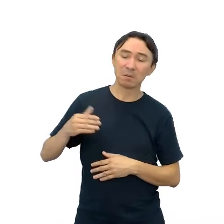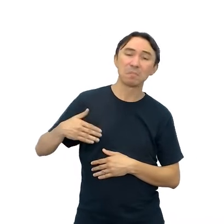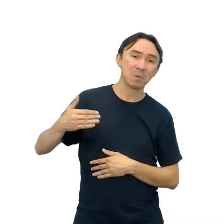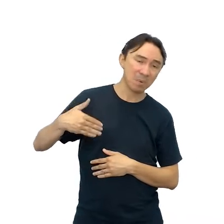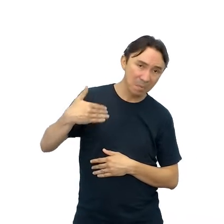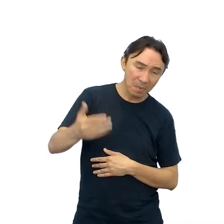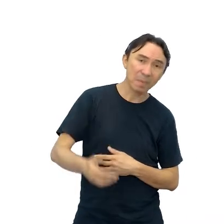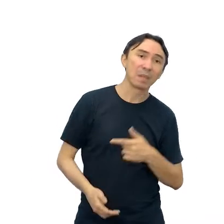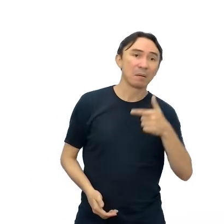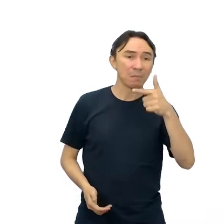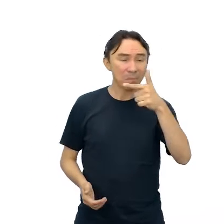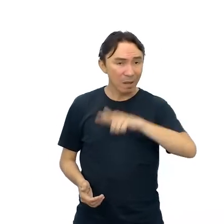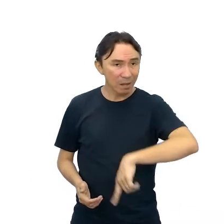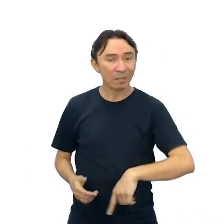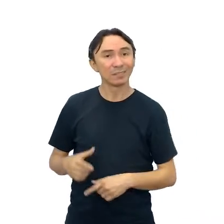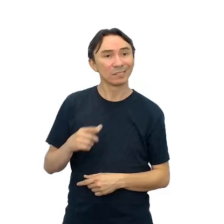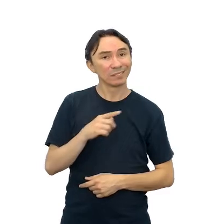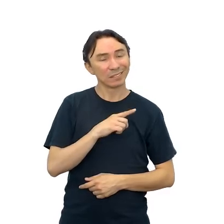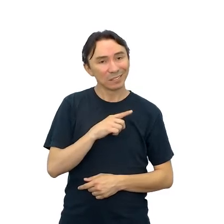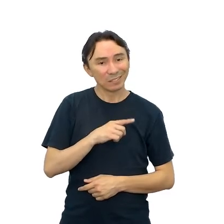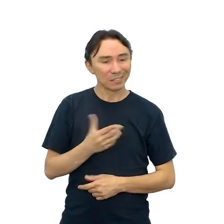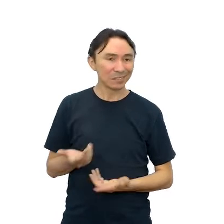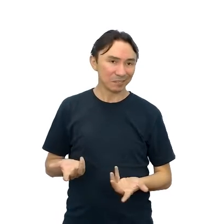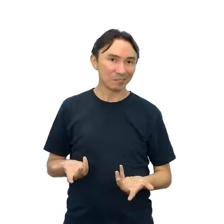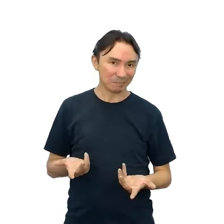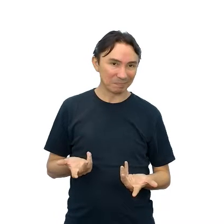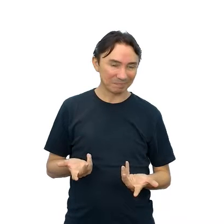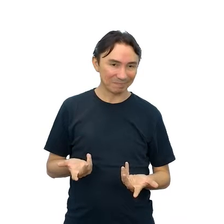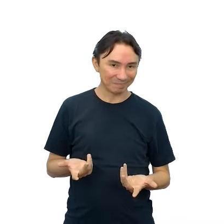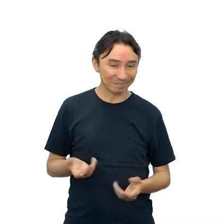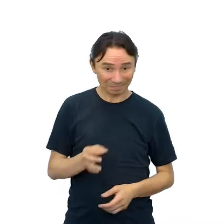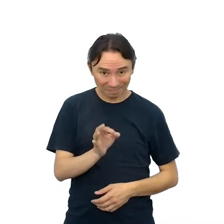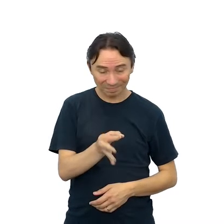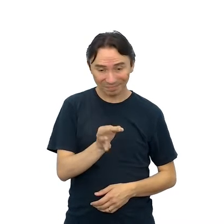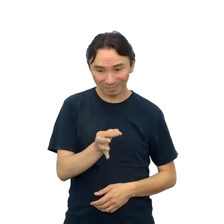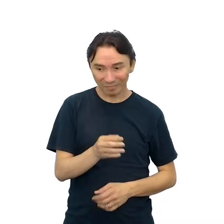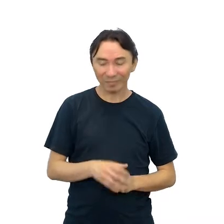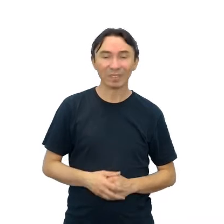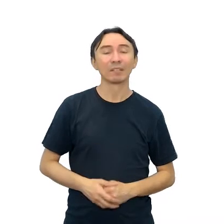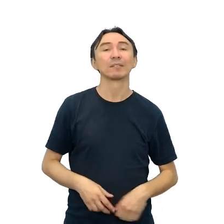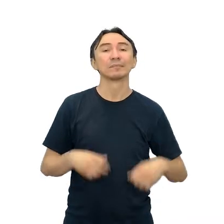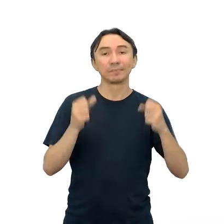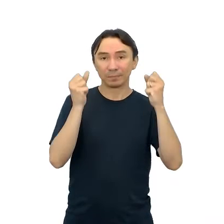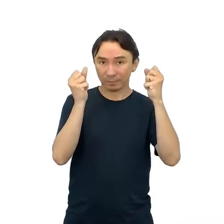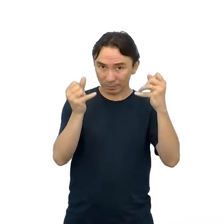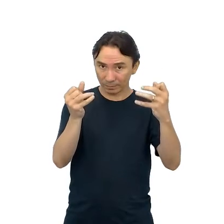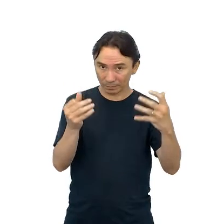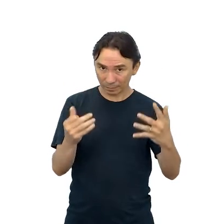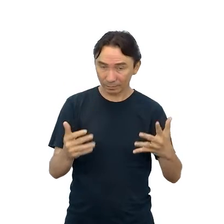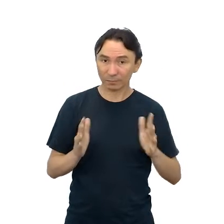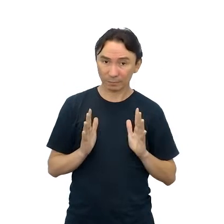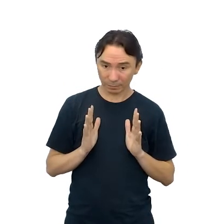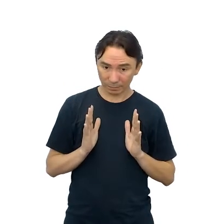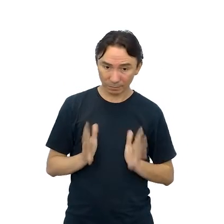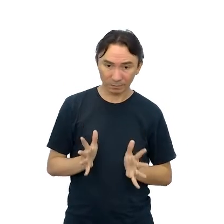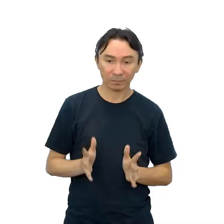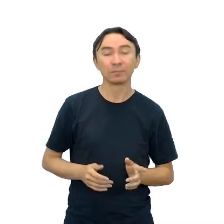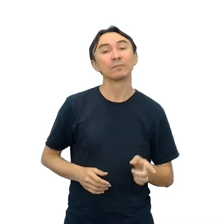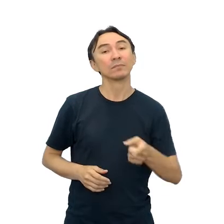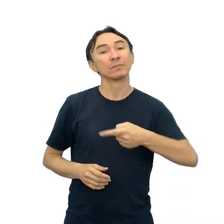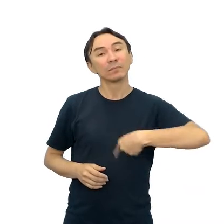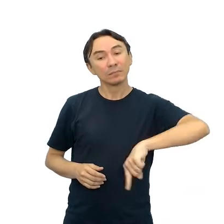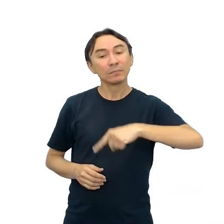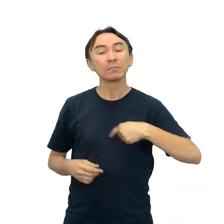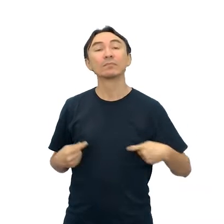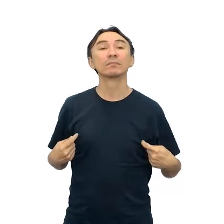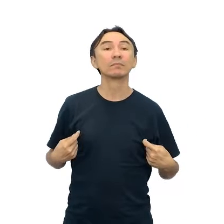próximos níveis em que estaremos inseridos. Bom, dito isto, nós temos que,